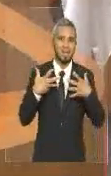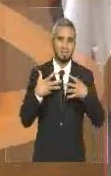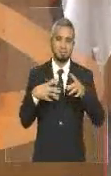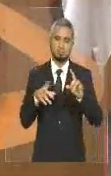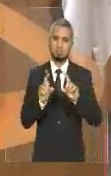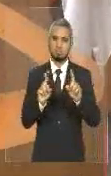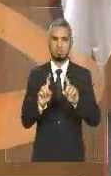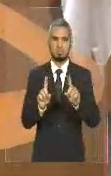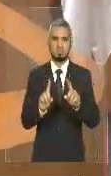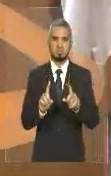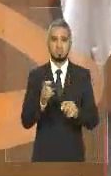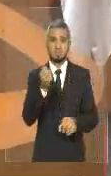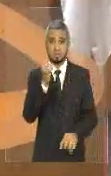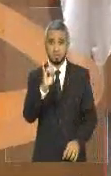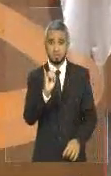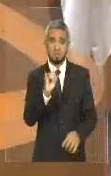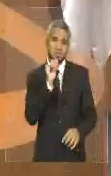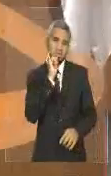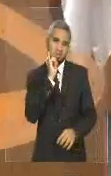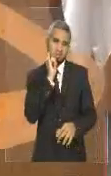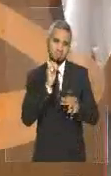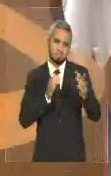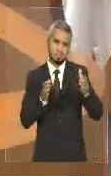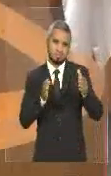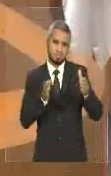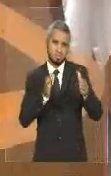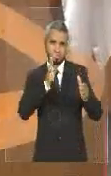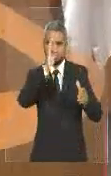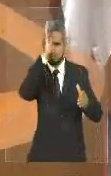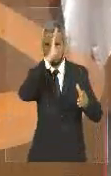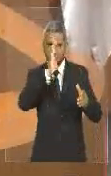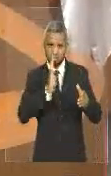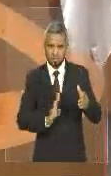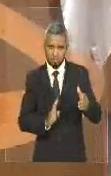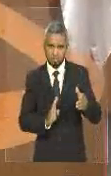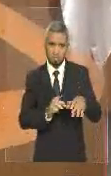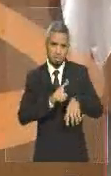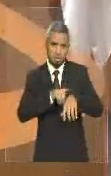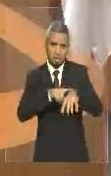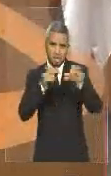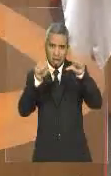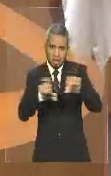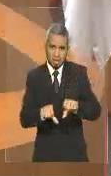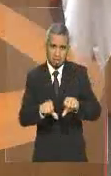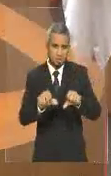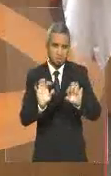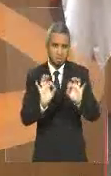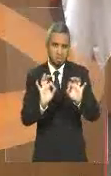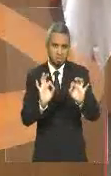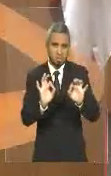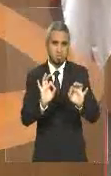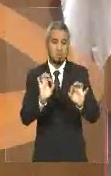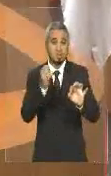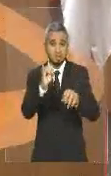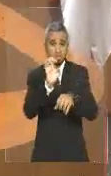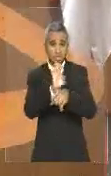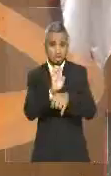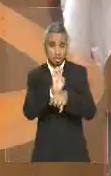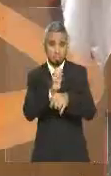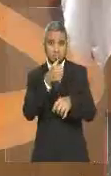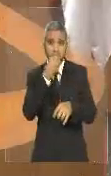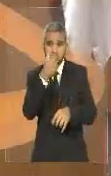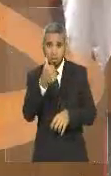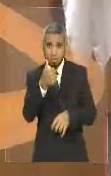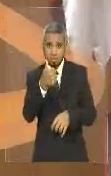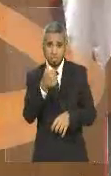tivesse em outro momento, se não tivéssemos em momento de crise, se o Estado não tivesse perdido nos últimos